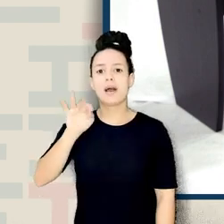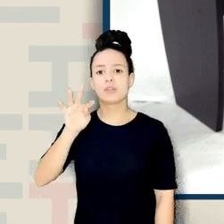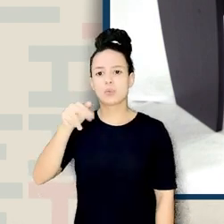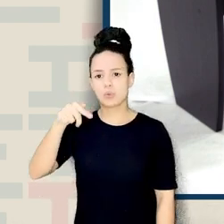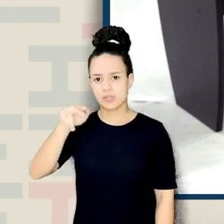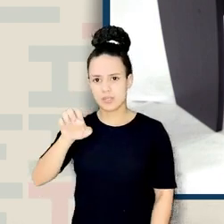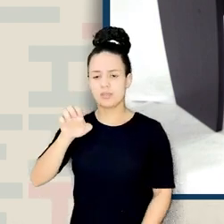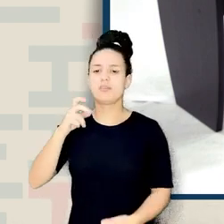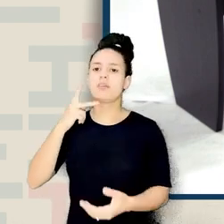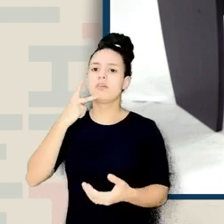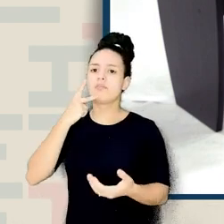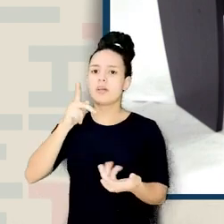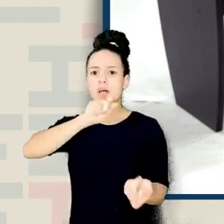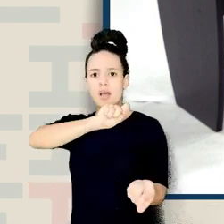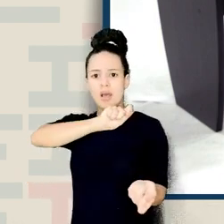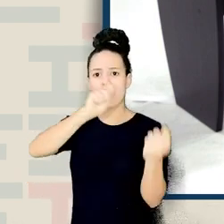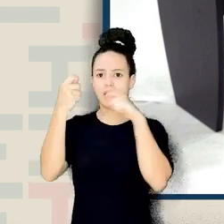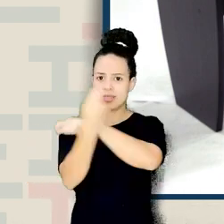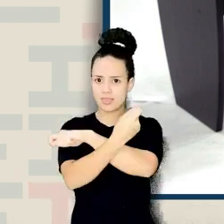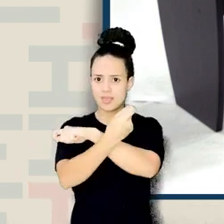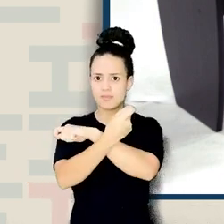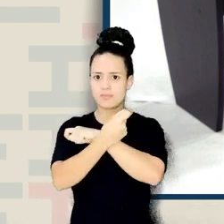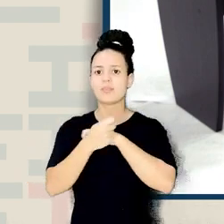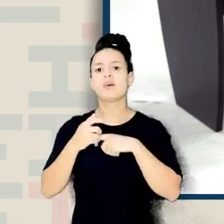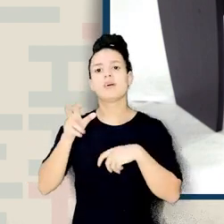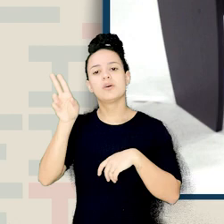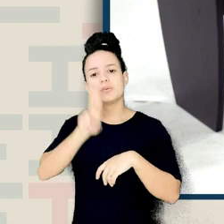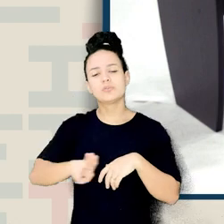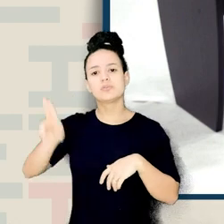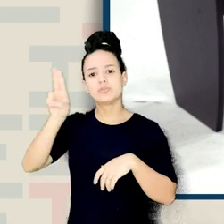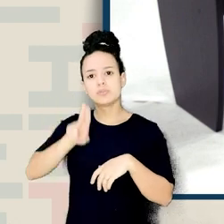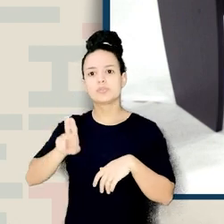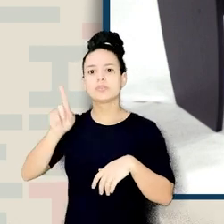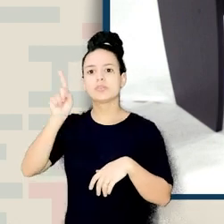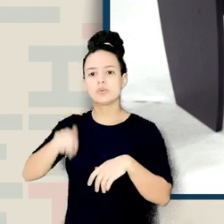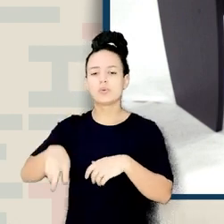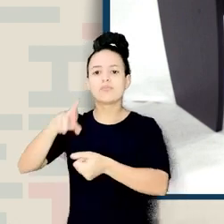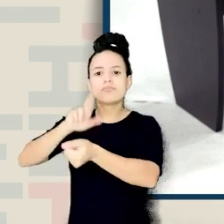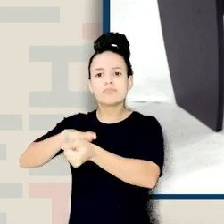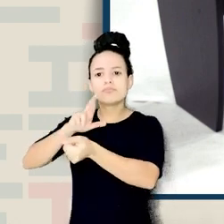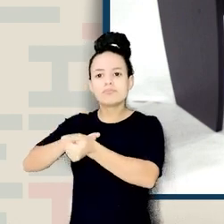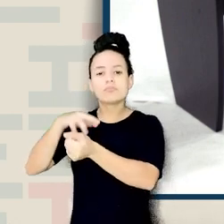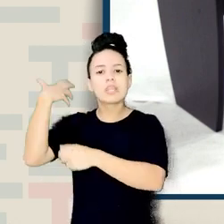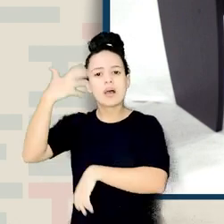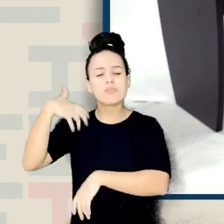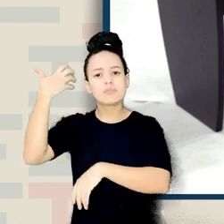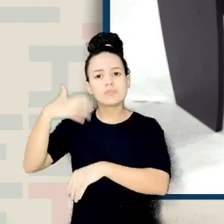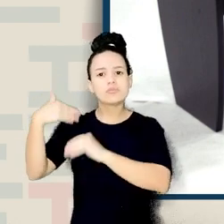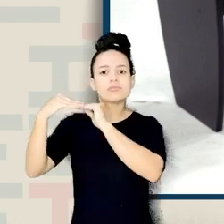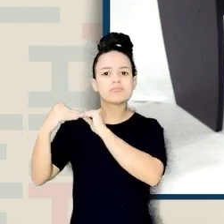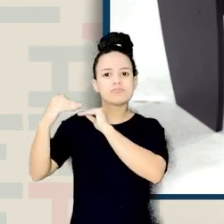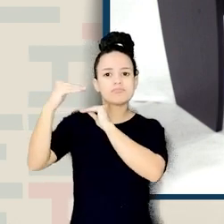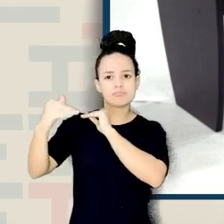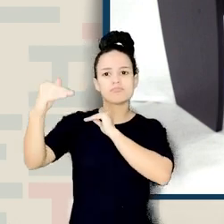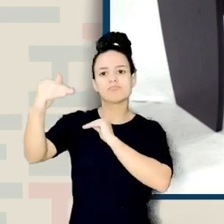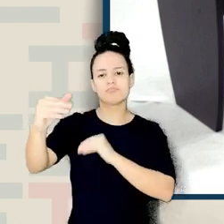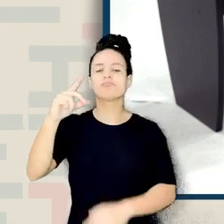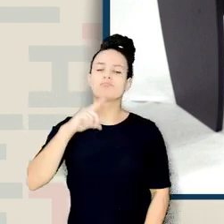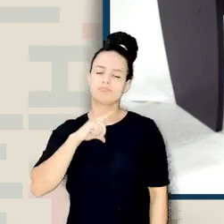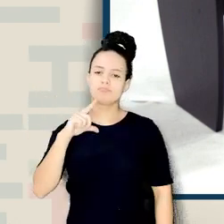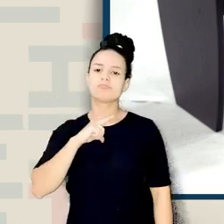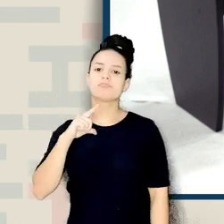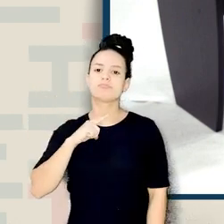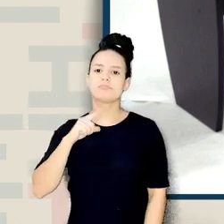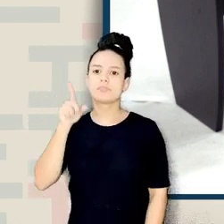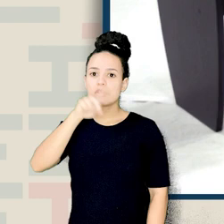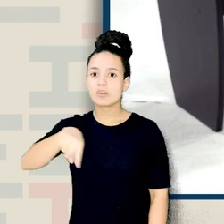essa rítmica nas alfaias, acompanhando assim a própria métrica da canção, que nós vamos ter também acesso para poder